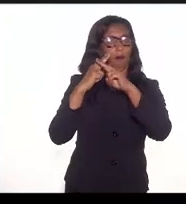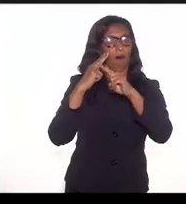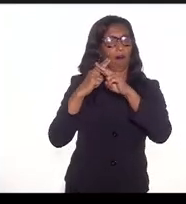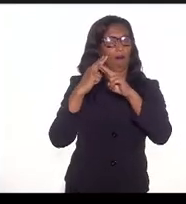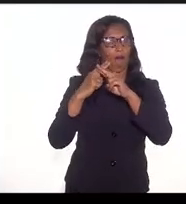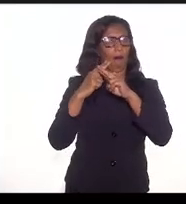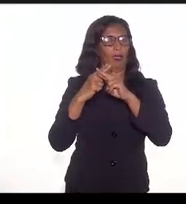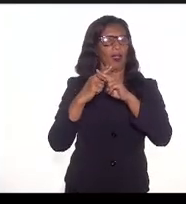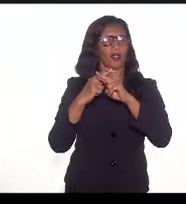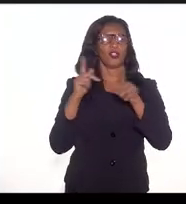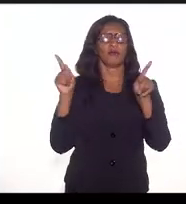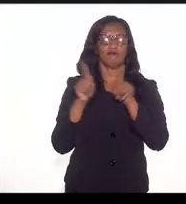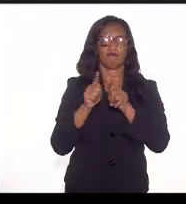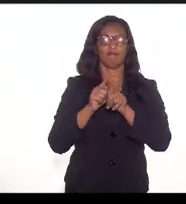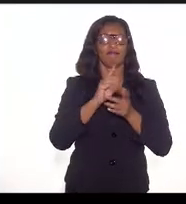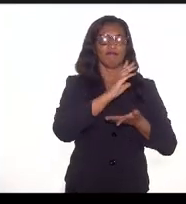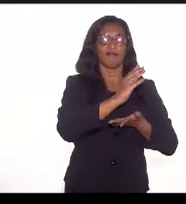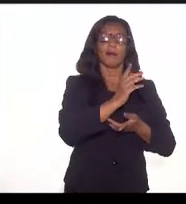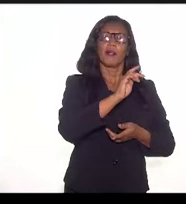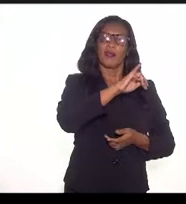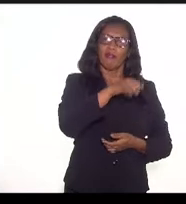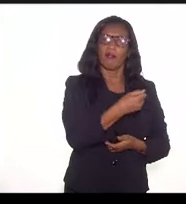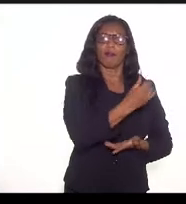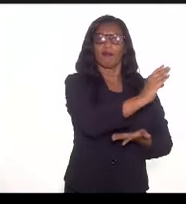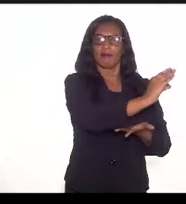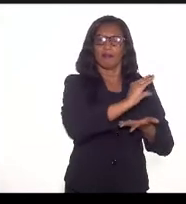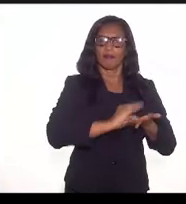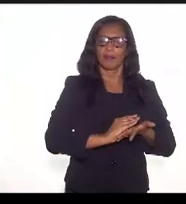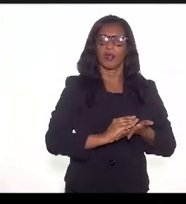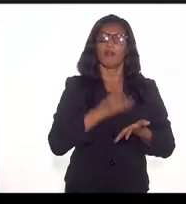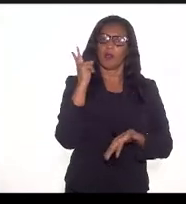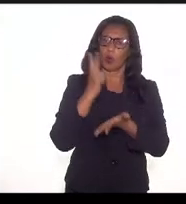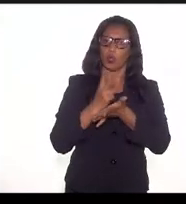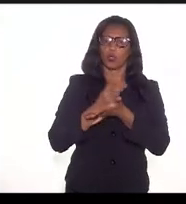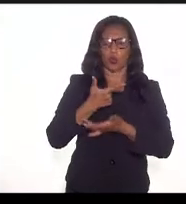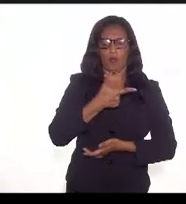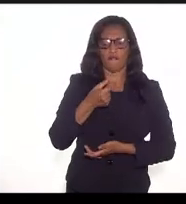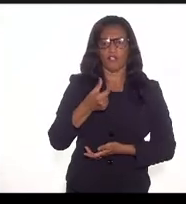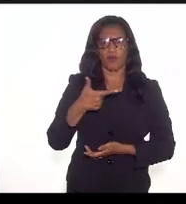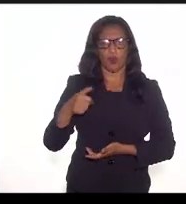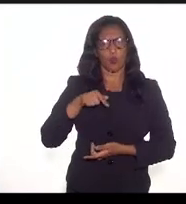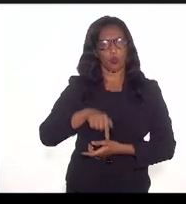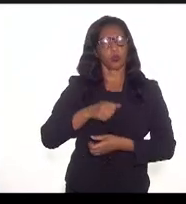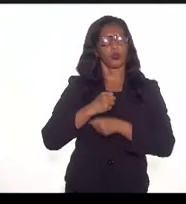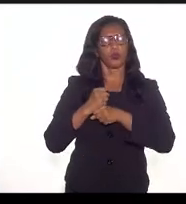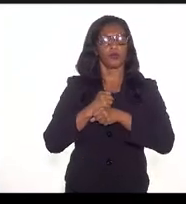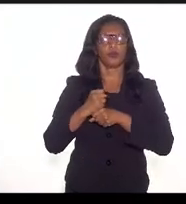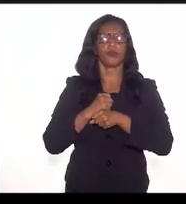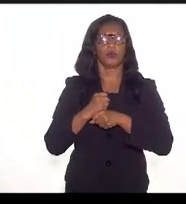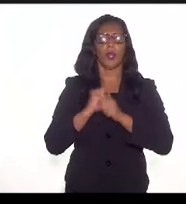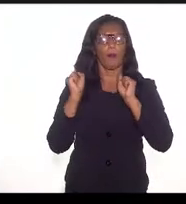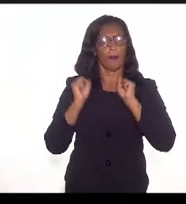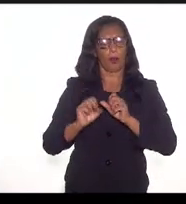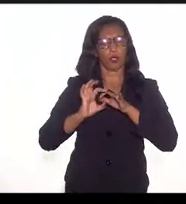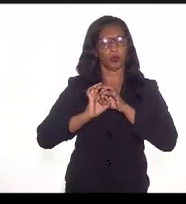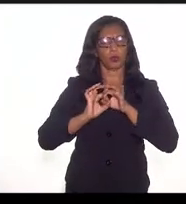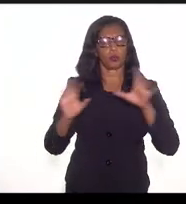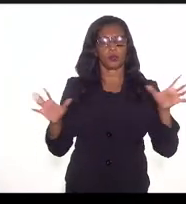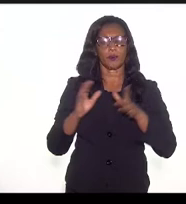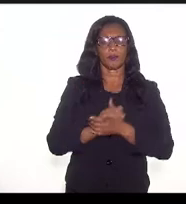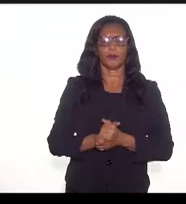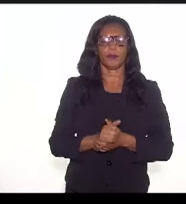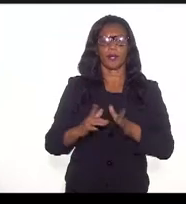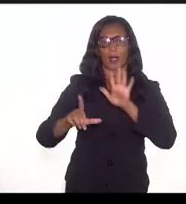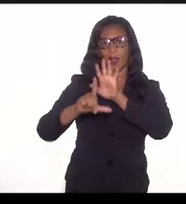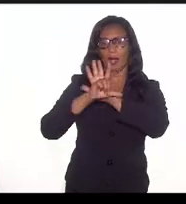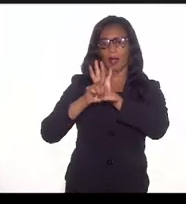estava utilizando da Caixa, a gente vai descontinuar esse ano de 2021, porque a gente agora teve uma sinalização e um aporte de recursos no FEMPO, né, na